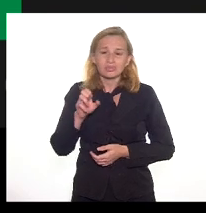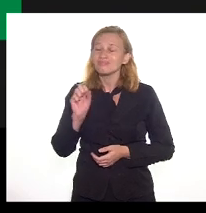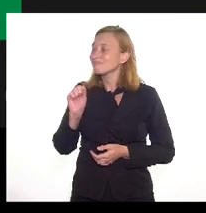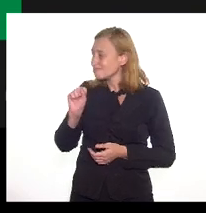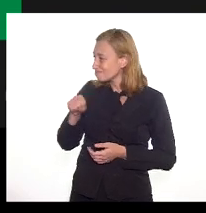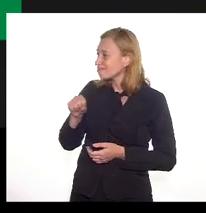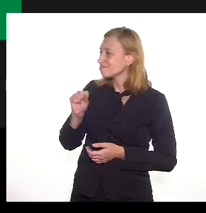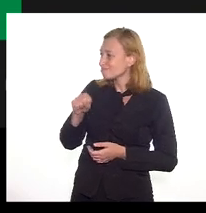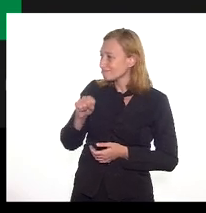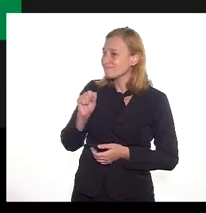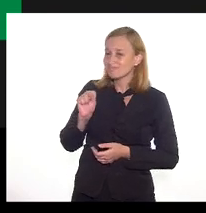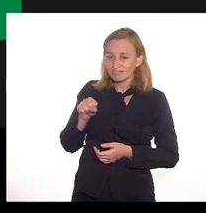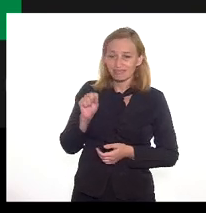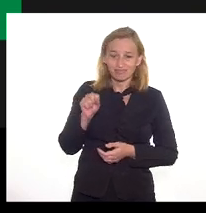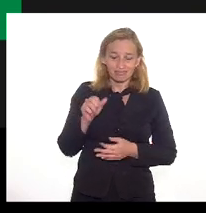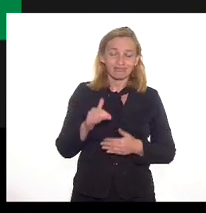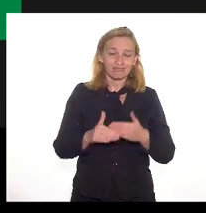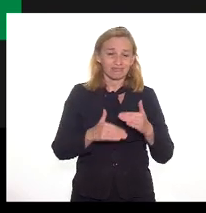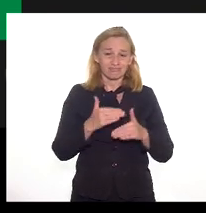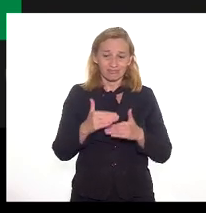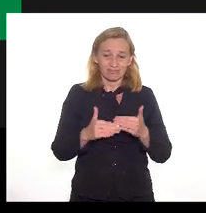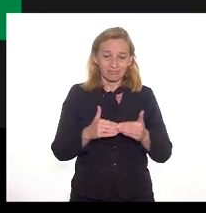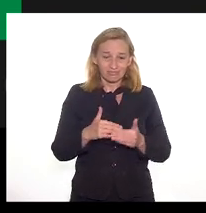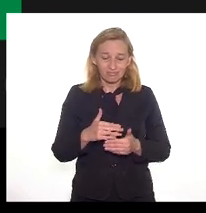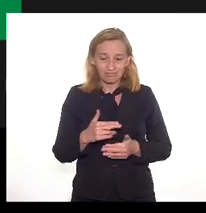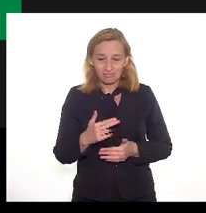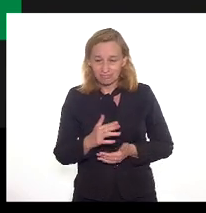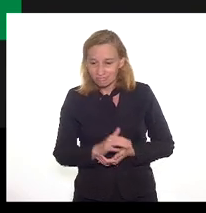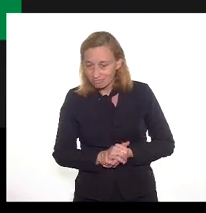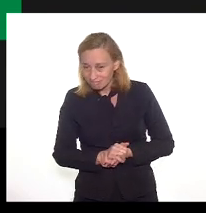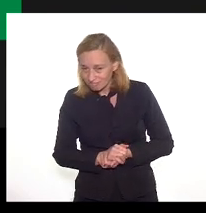TAC também para o processo que a gente não pode aditar.